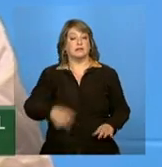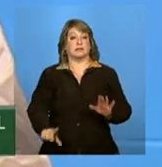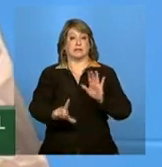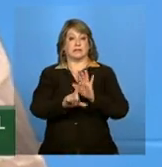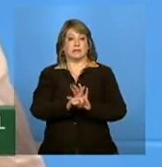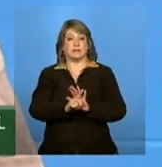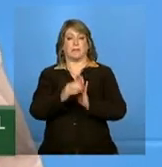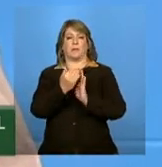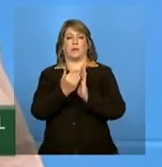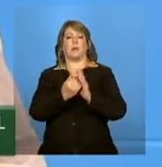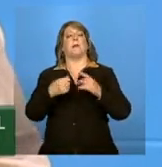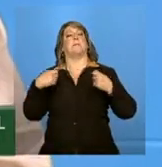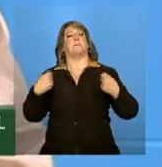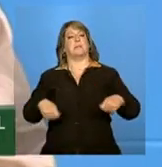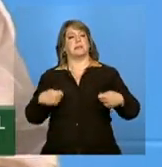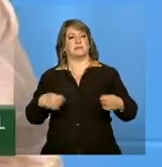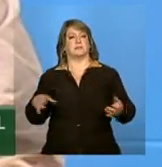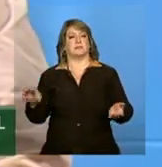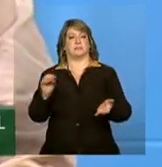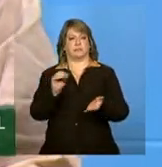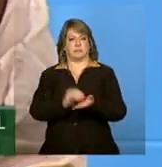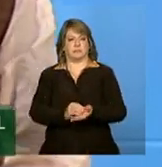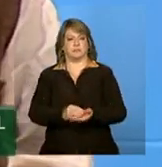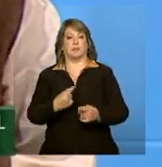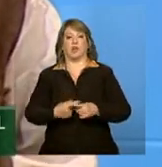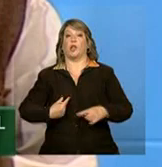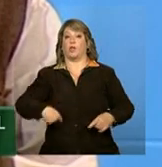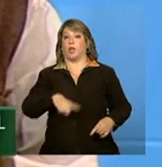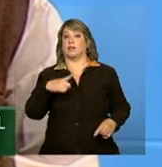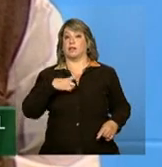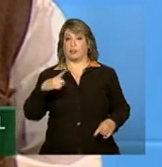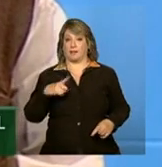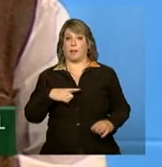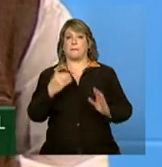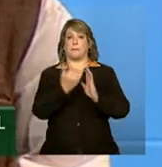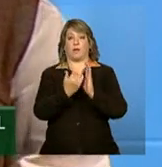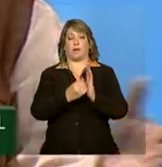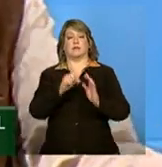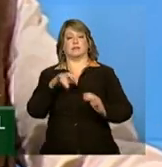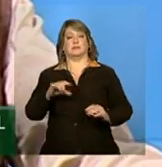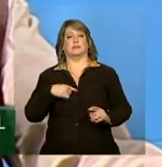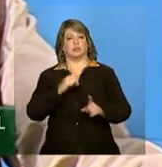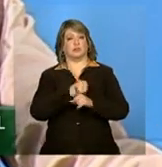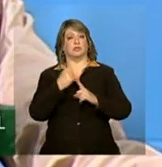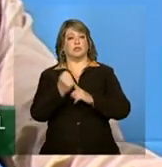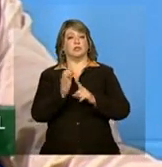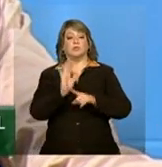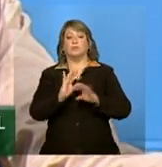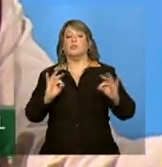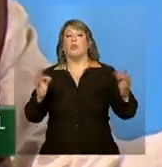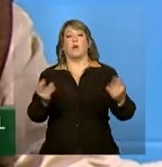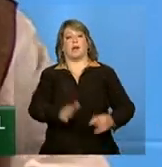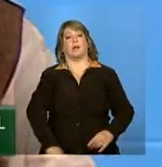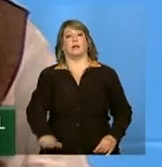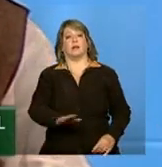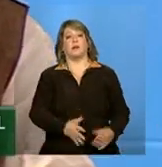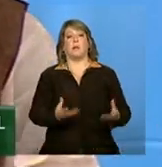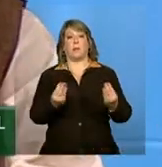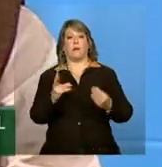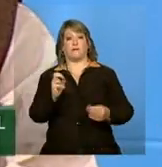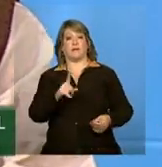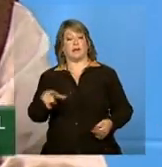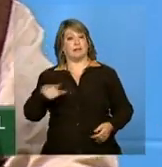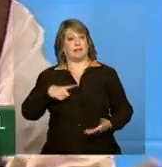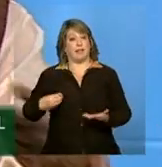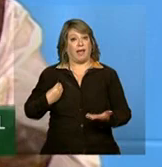devem ser aplicados, devem ser colocados em prática, porque nós temos programas, sim, sociais dirigidos às crianças que muitas vezes, embora